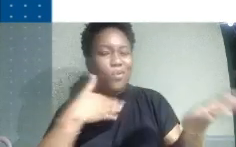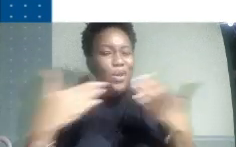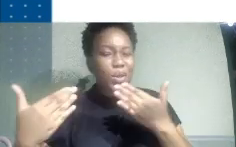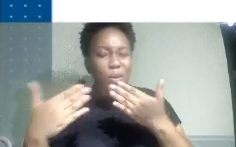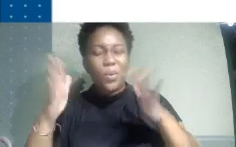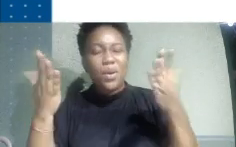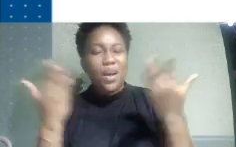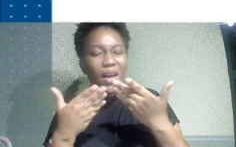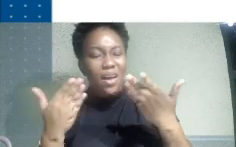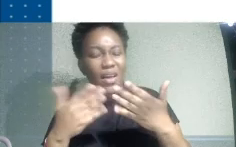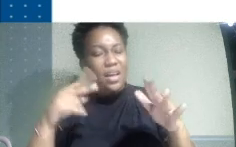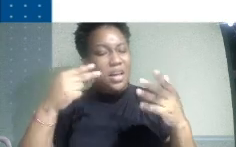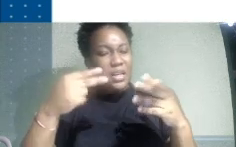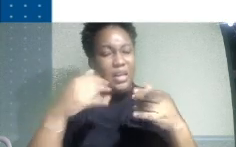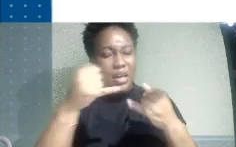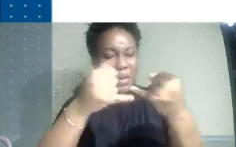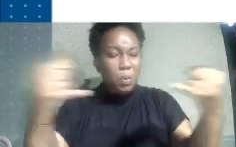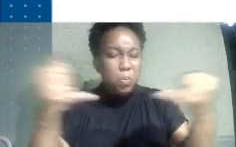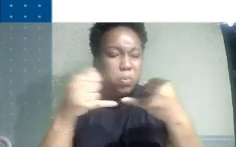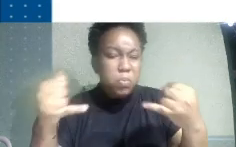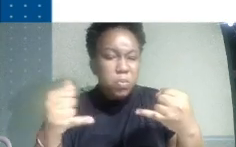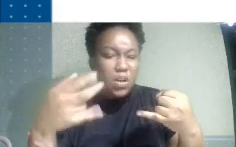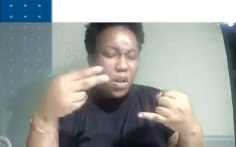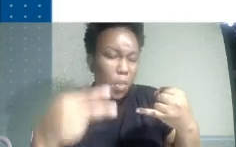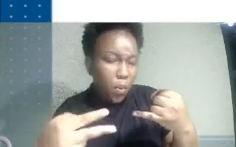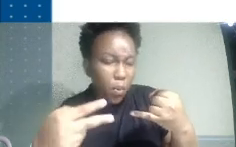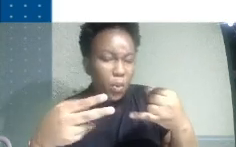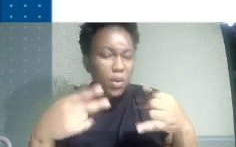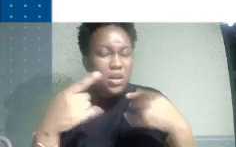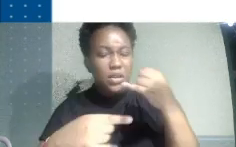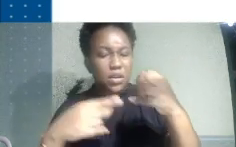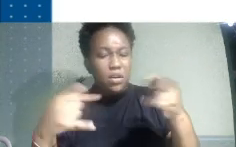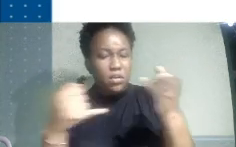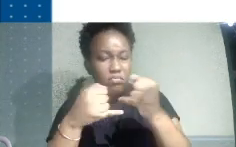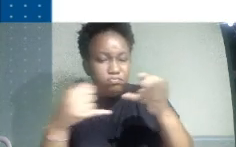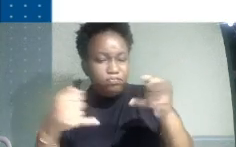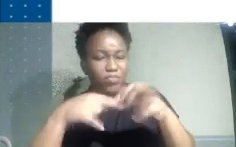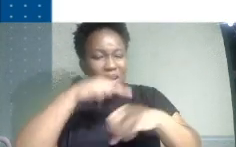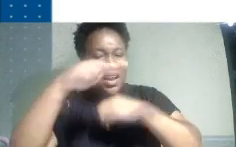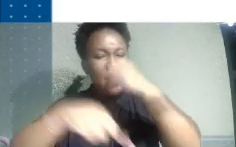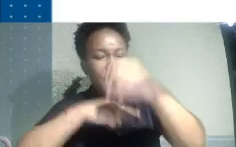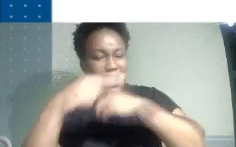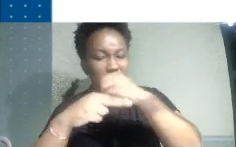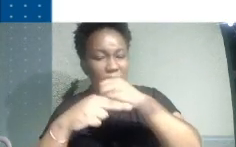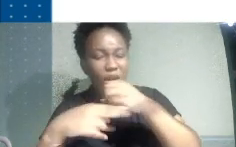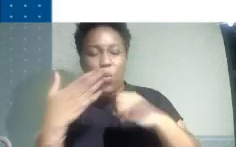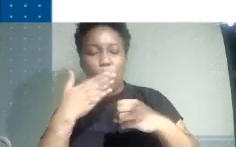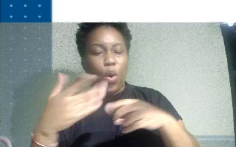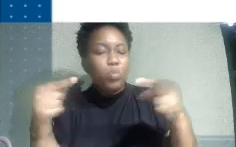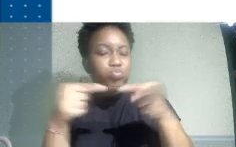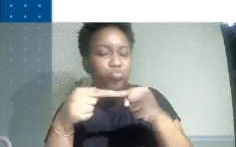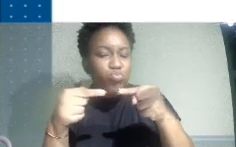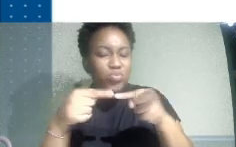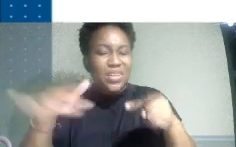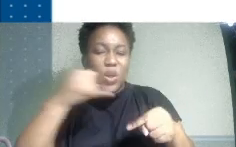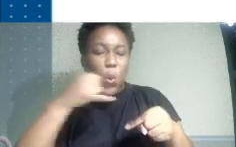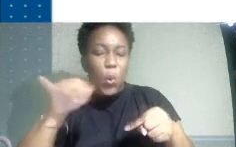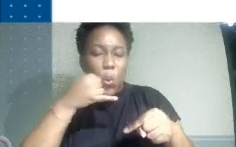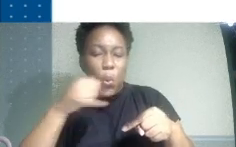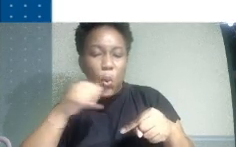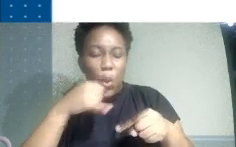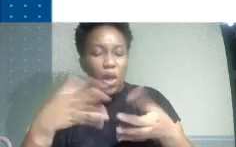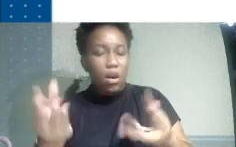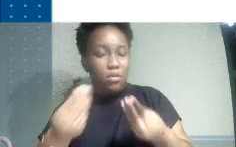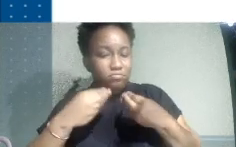É monofásico? É bifásico? É trifásico? Então primeiro a gente precisa determinar isso, qual que é o tipo de fornecimento. Segundo